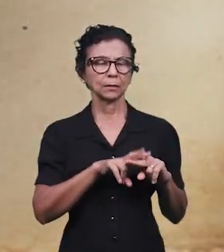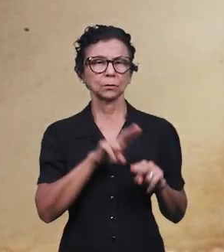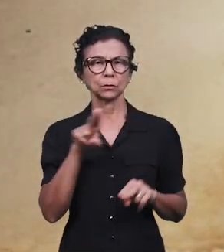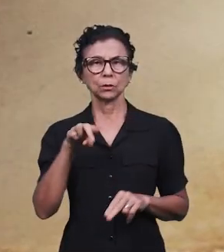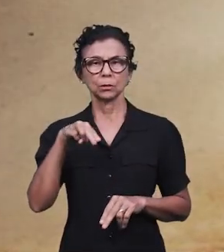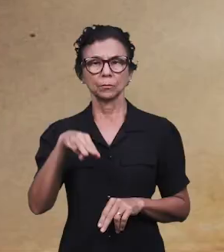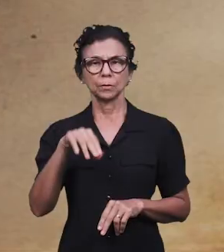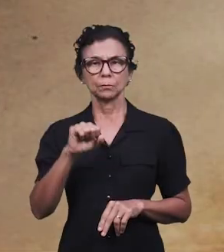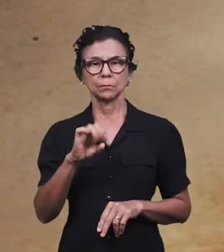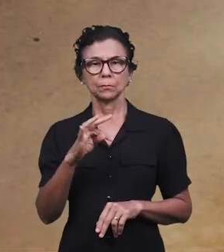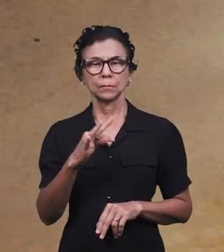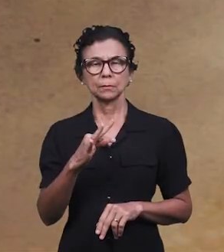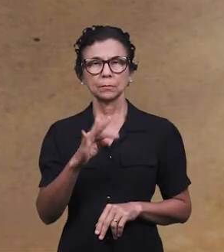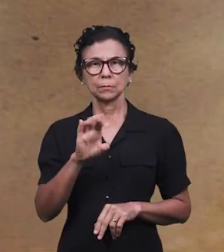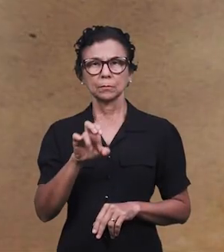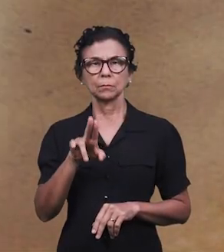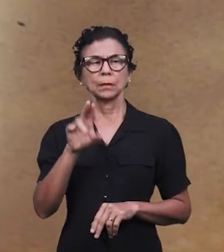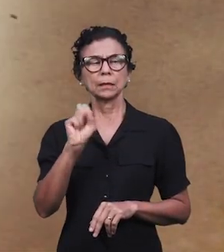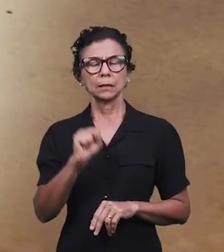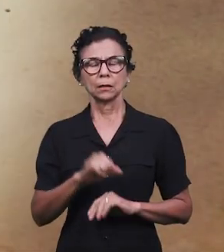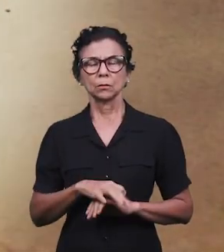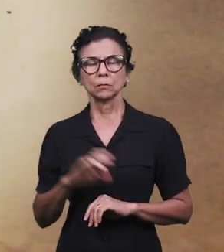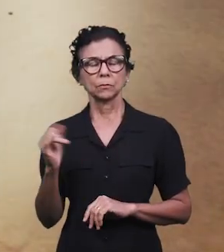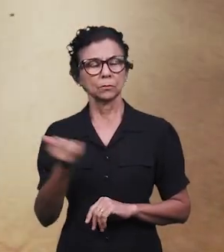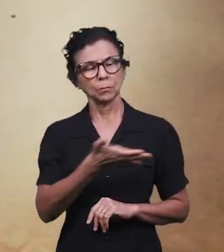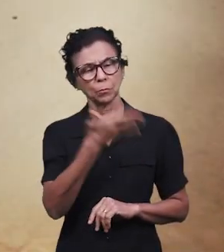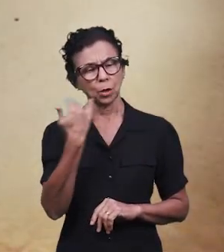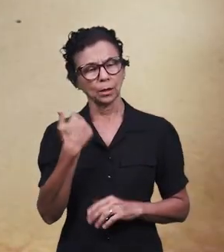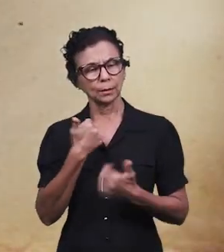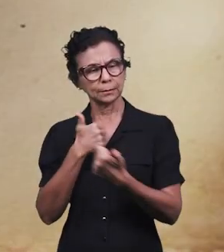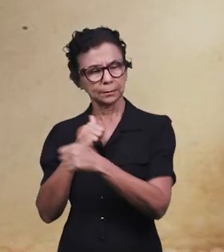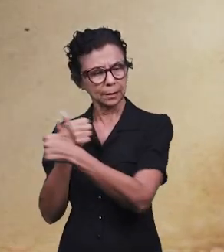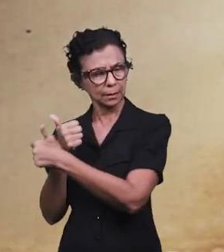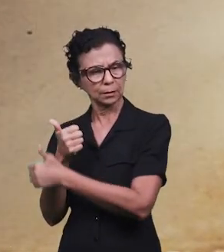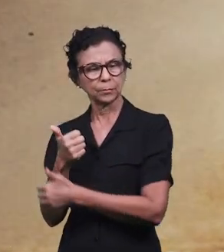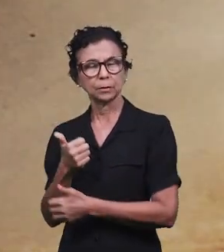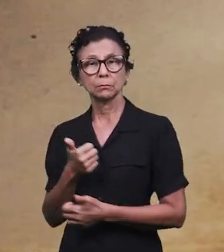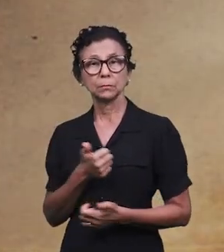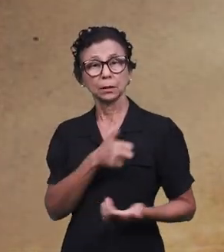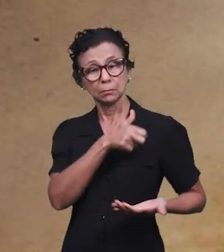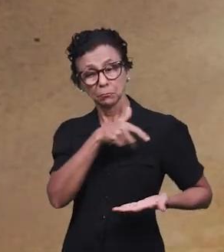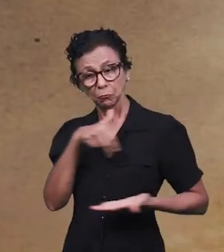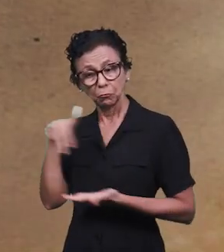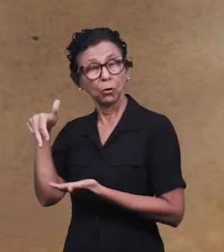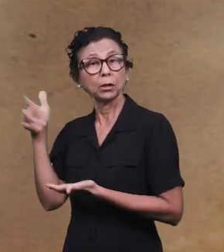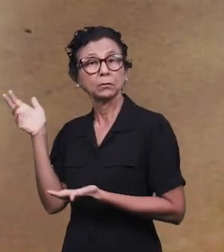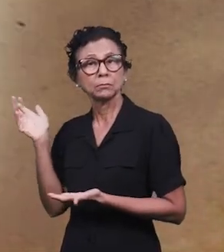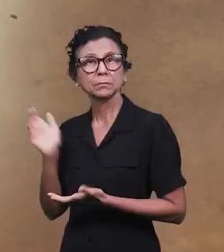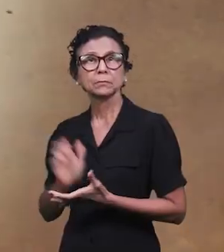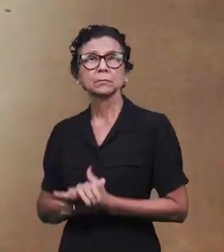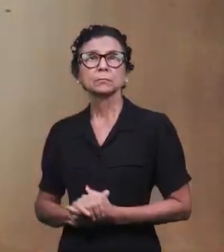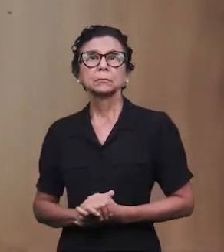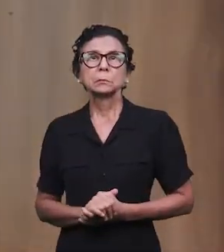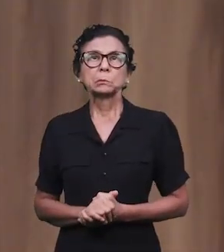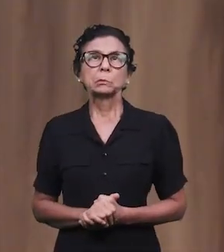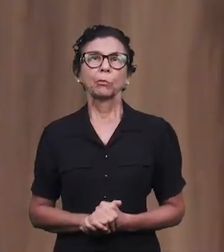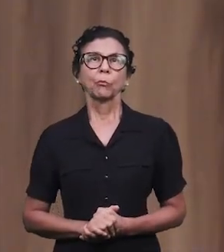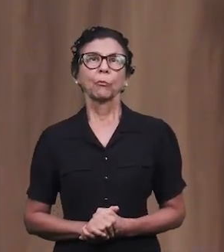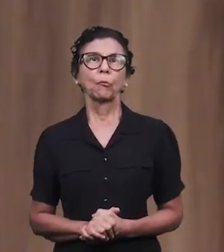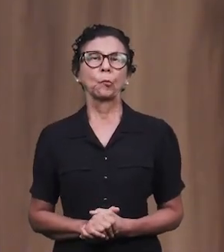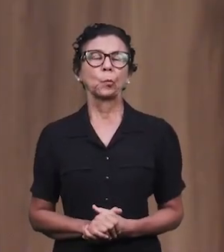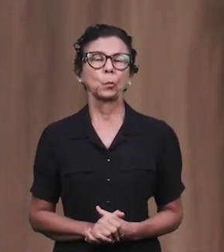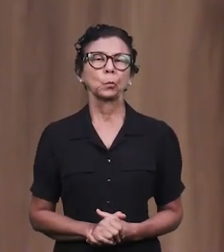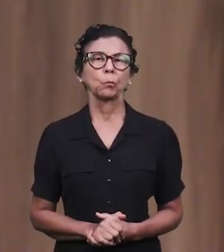e disse-lhe: segue-me. E ele, levantando-se, o seguiu. Só para deixar bem claro aqui, nós